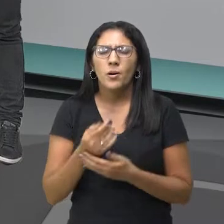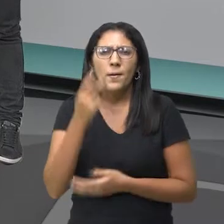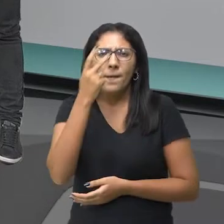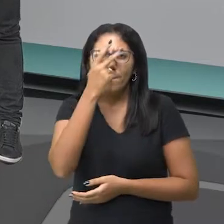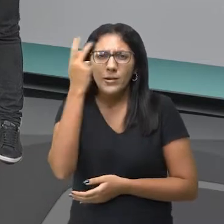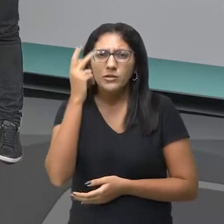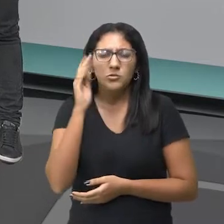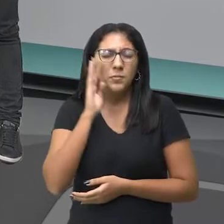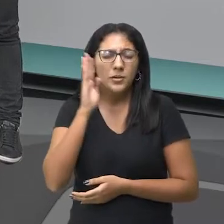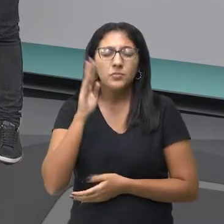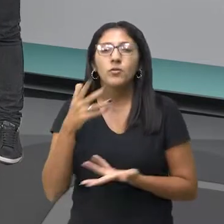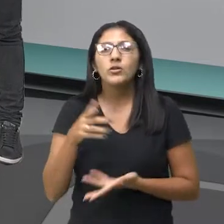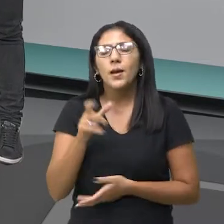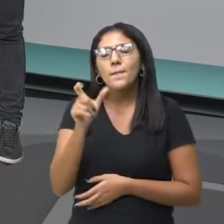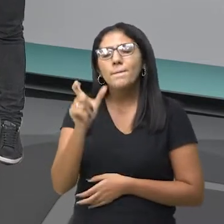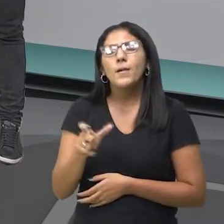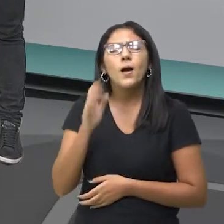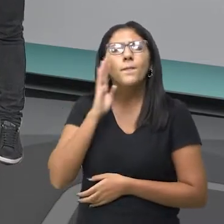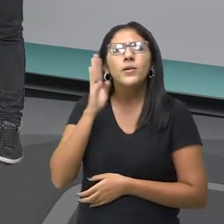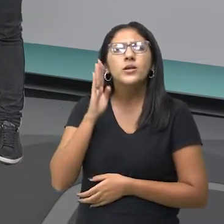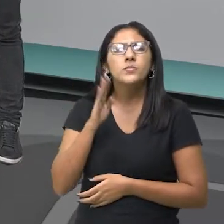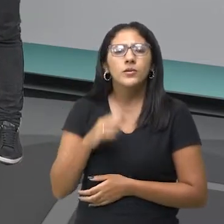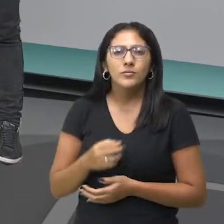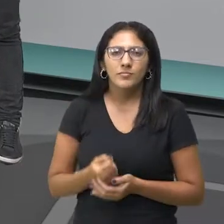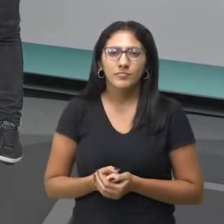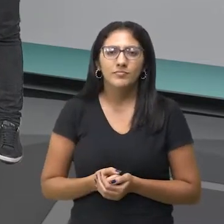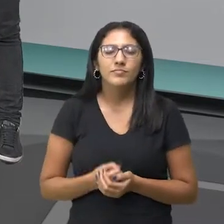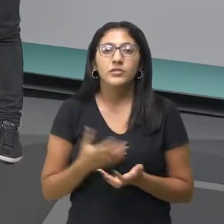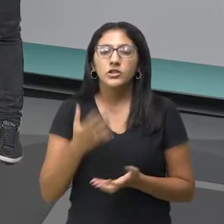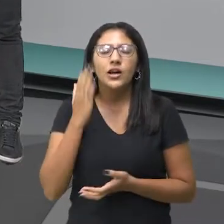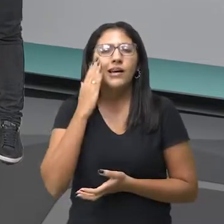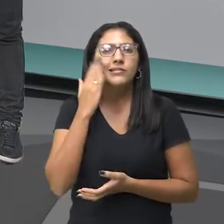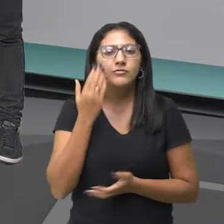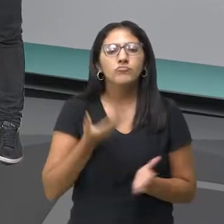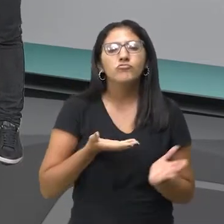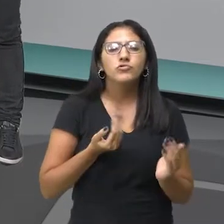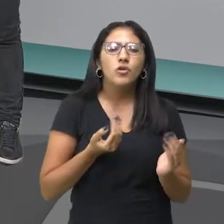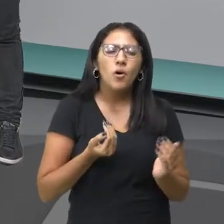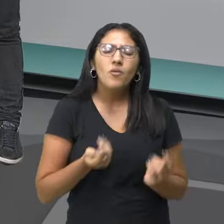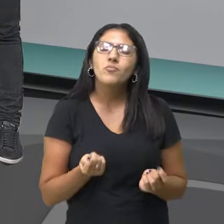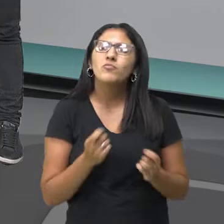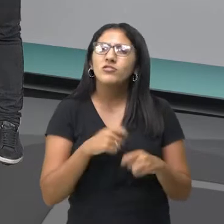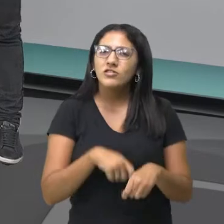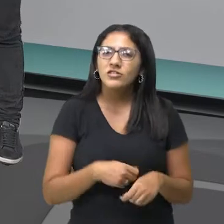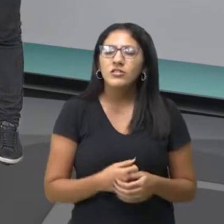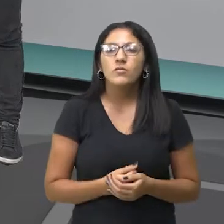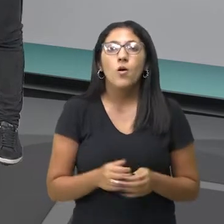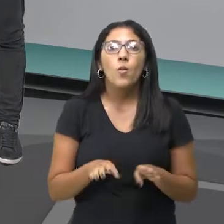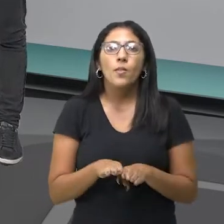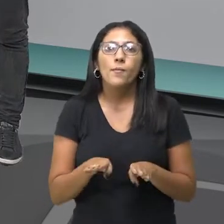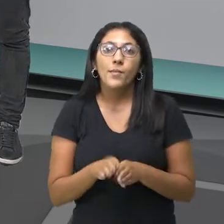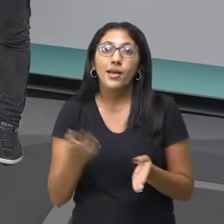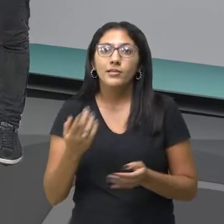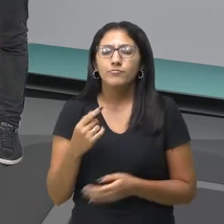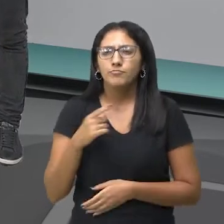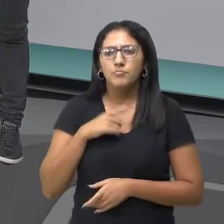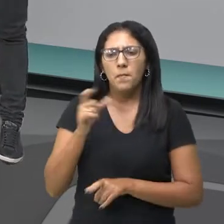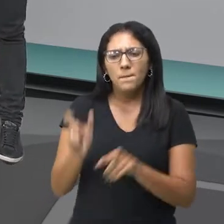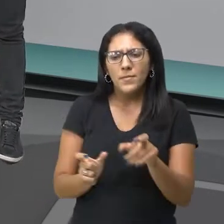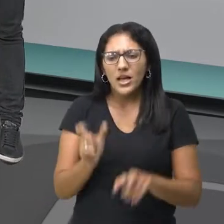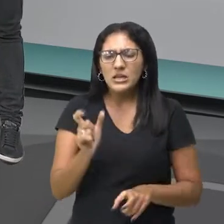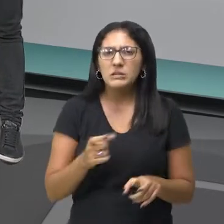leitor preferencial. Quem é esse público leitor? E claro, como já dizemos, podem ser jovens, adolescentes, pessoas que são